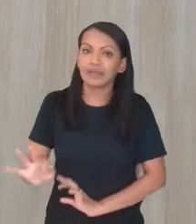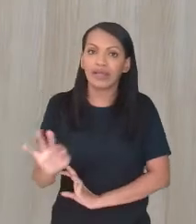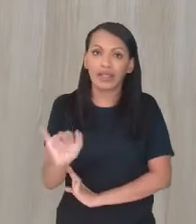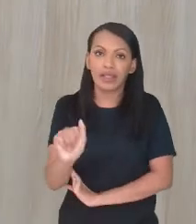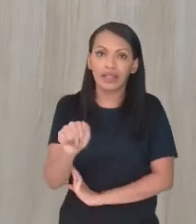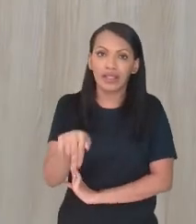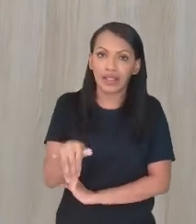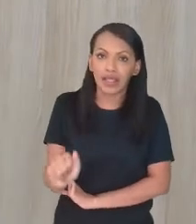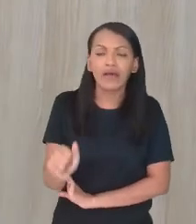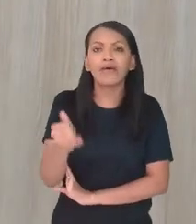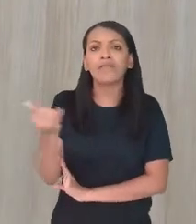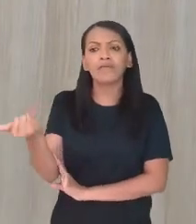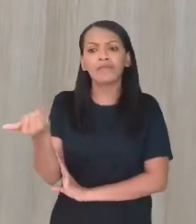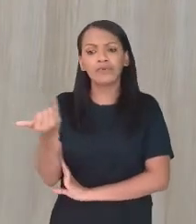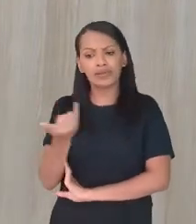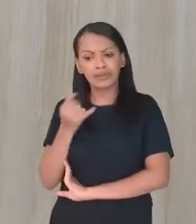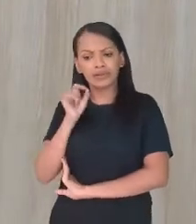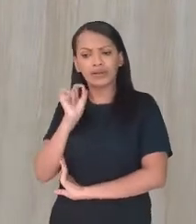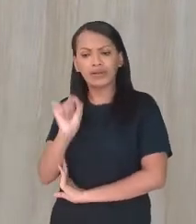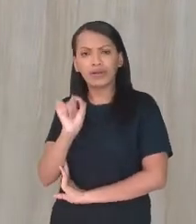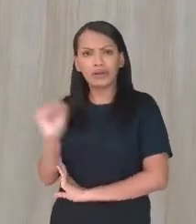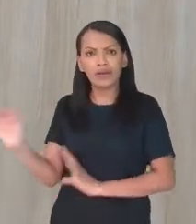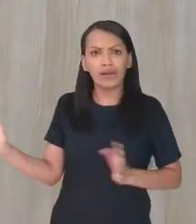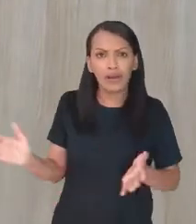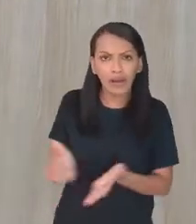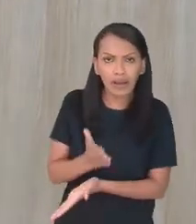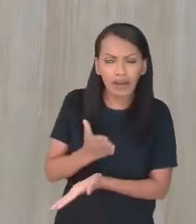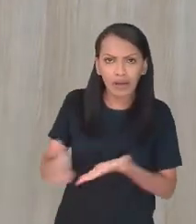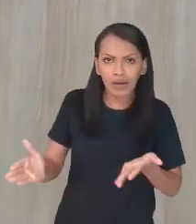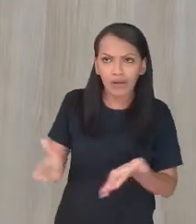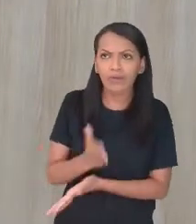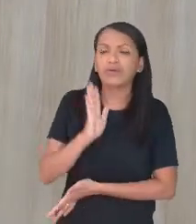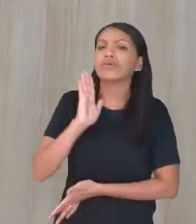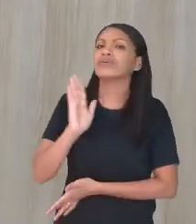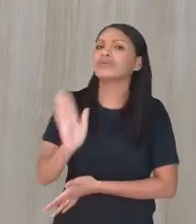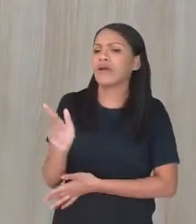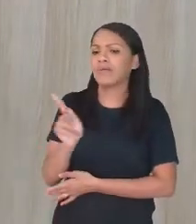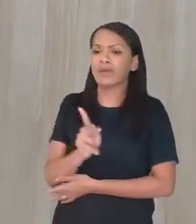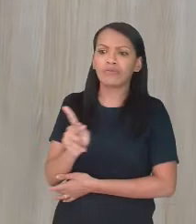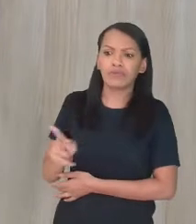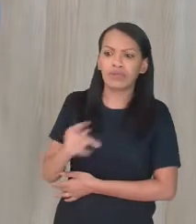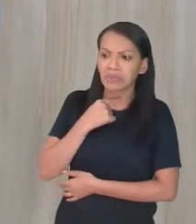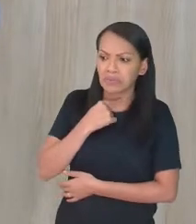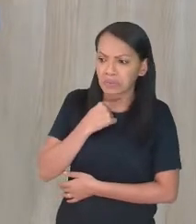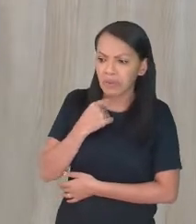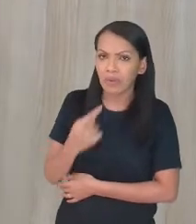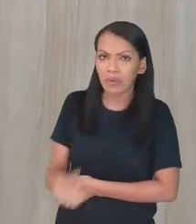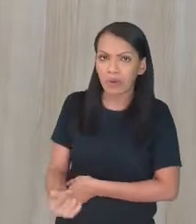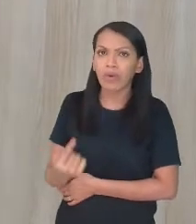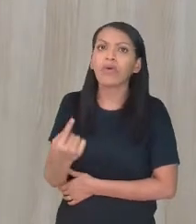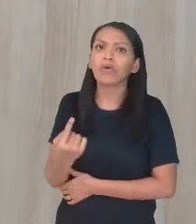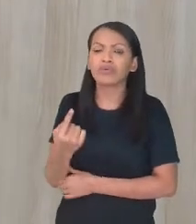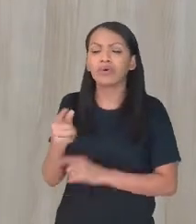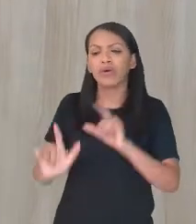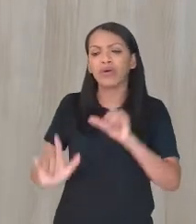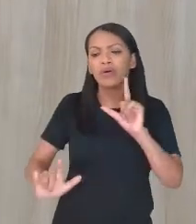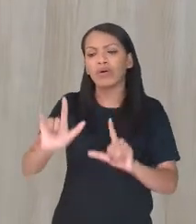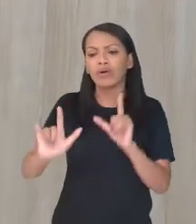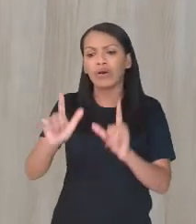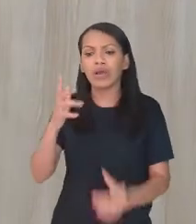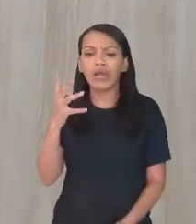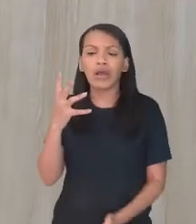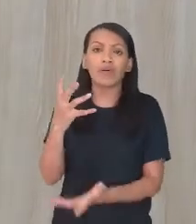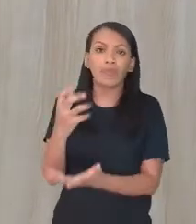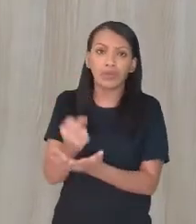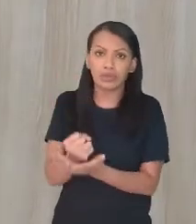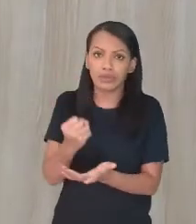me alertou que alguns casos aí o pessoal, né, professora, não consegue através da câmera, né, baixar